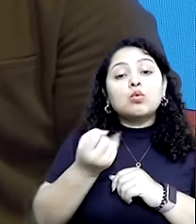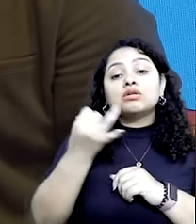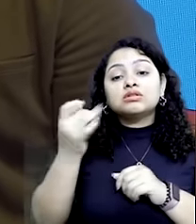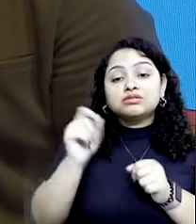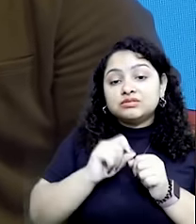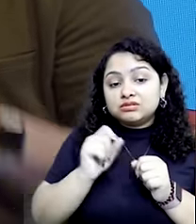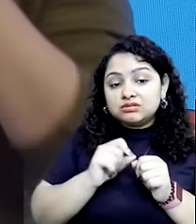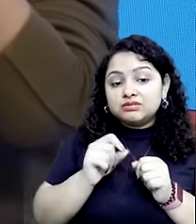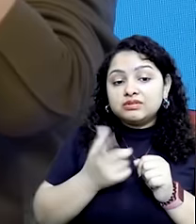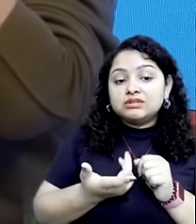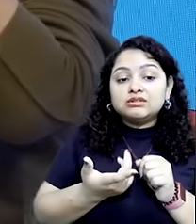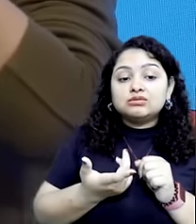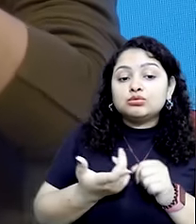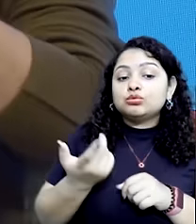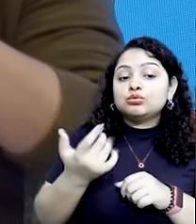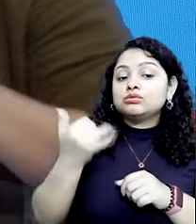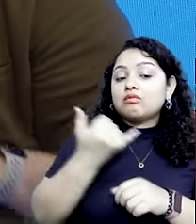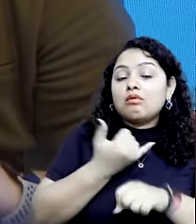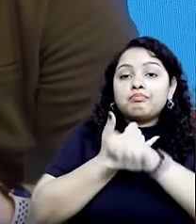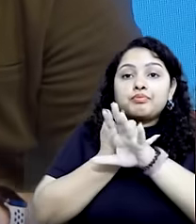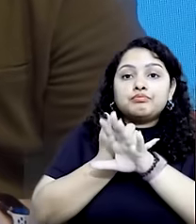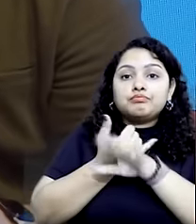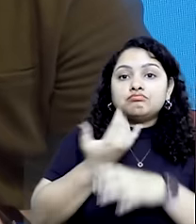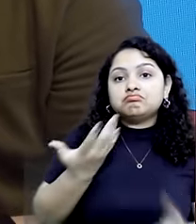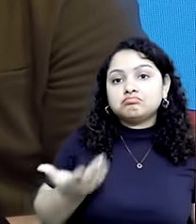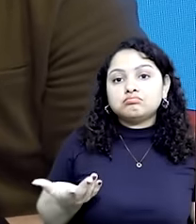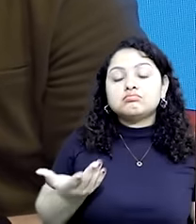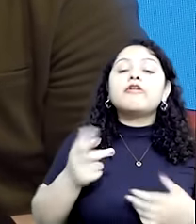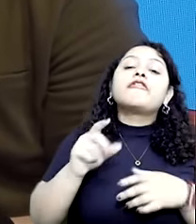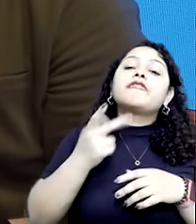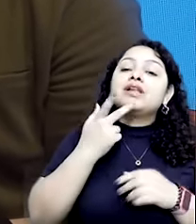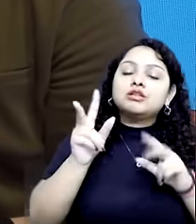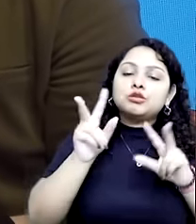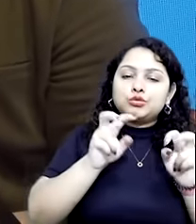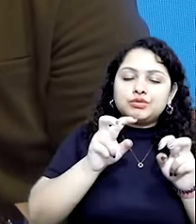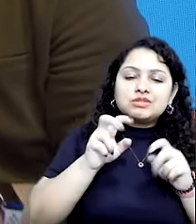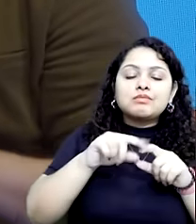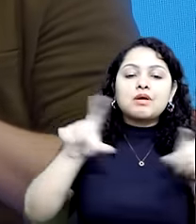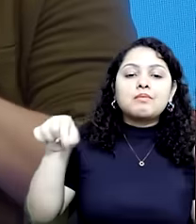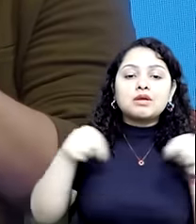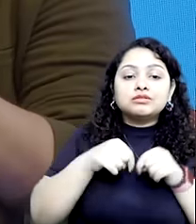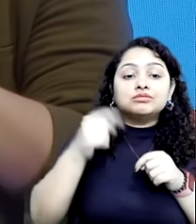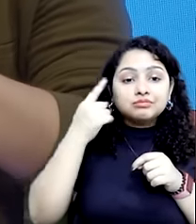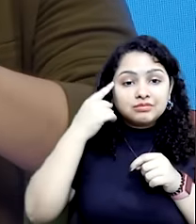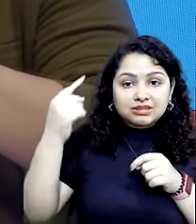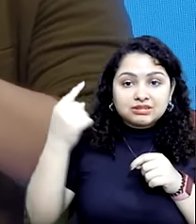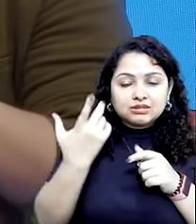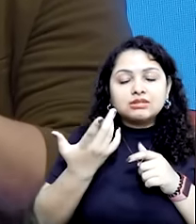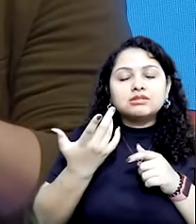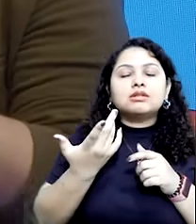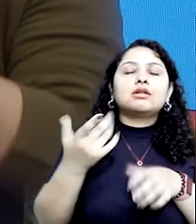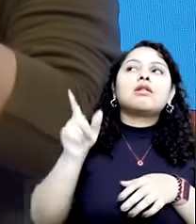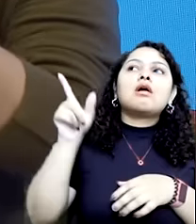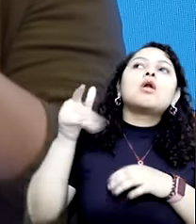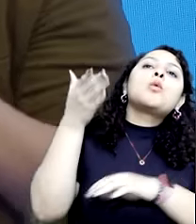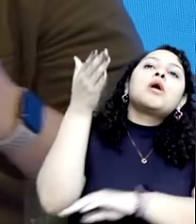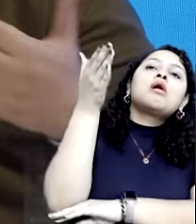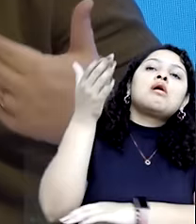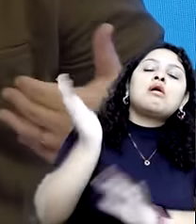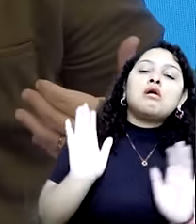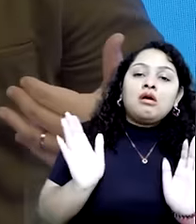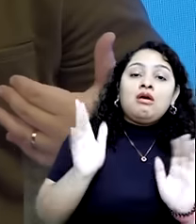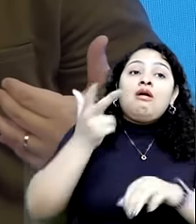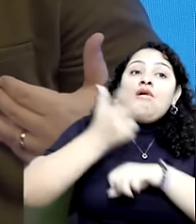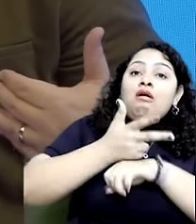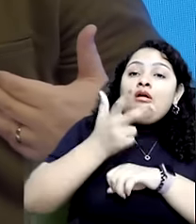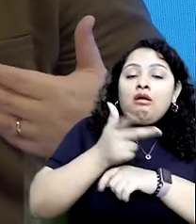luz usando assim você pode usar Olha só uma luz eu falei da Luz de preenchimento que é para ambiente imagina que você tá num num hotel você tá num airbnb você